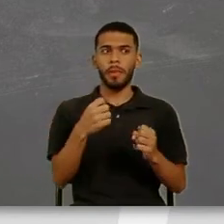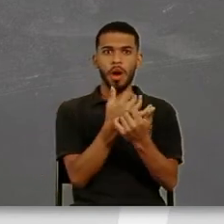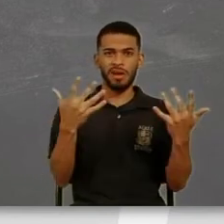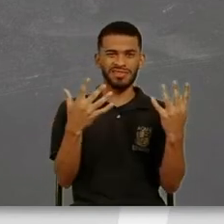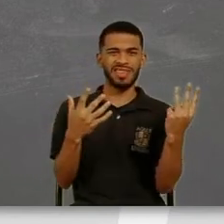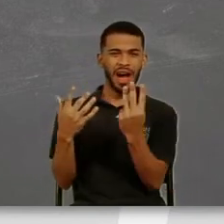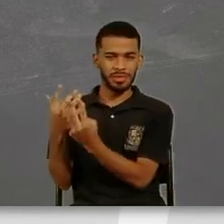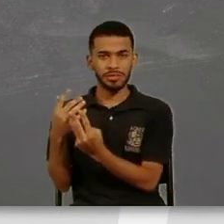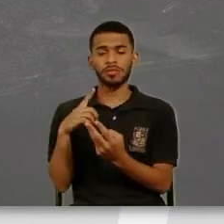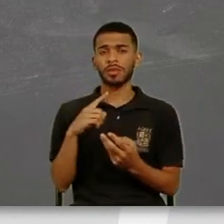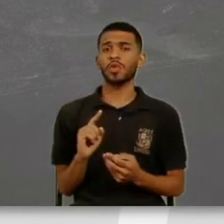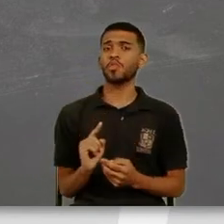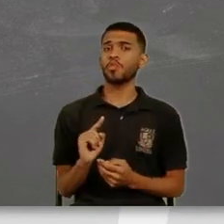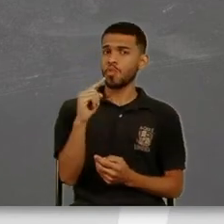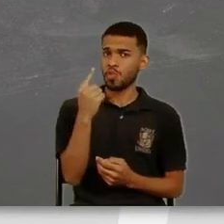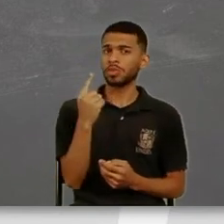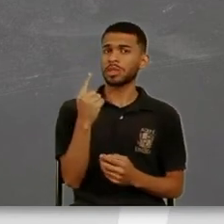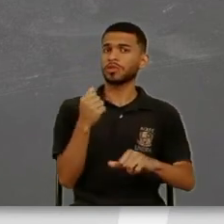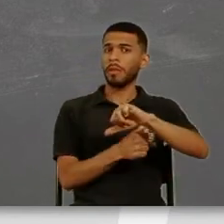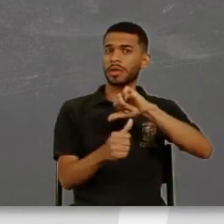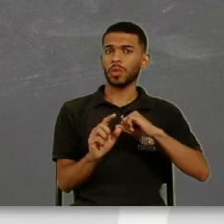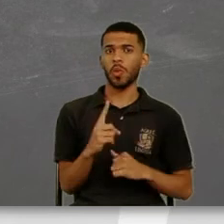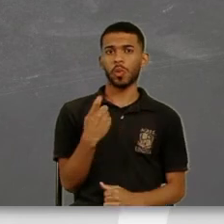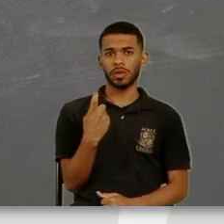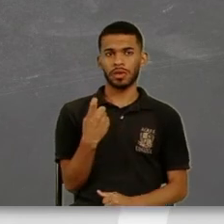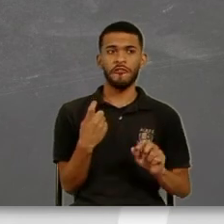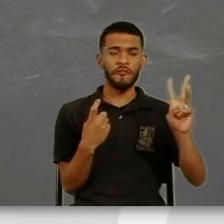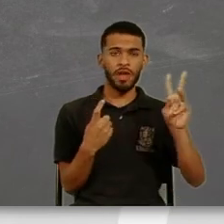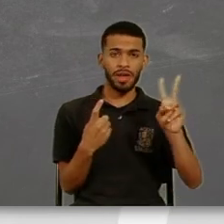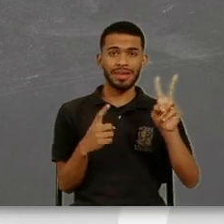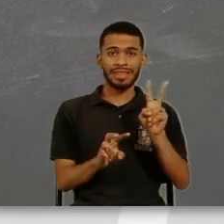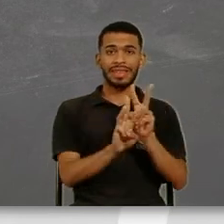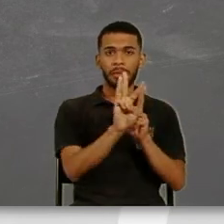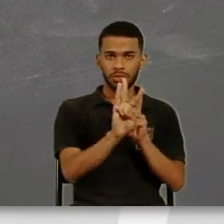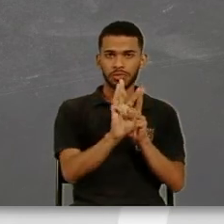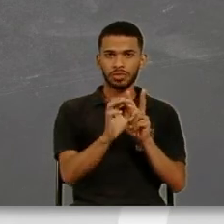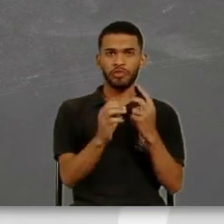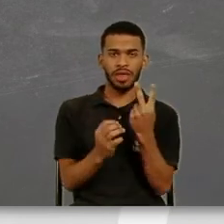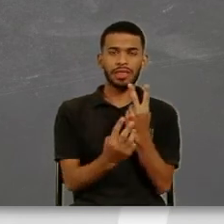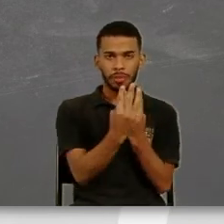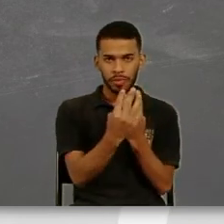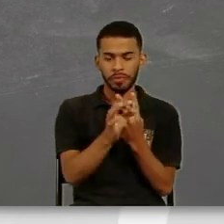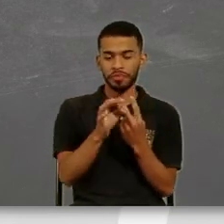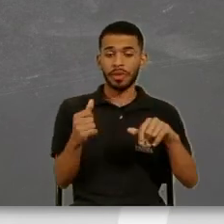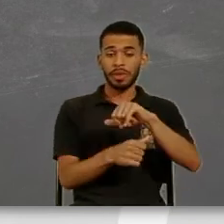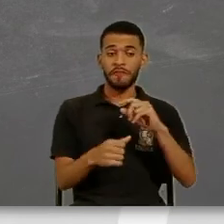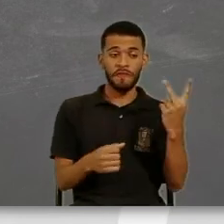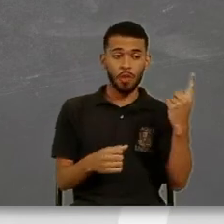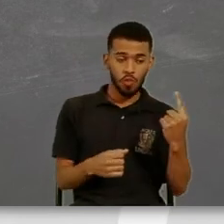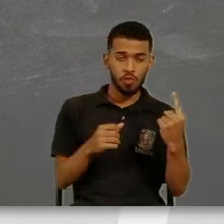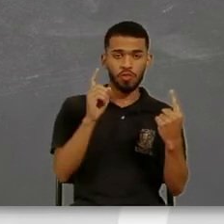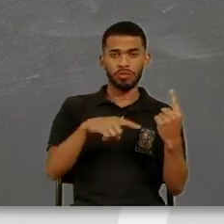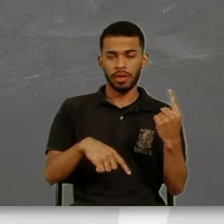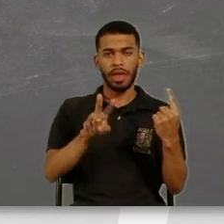existe uma única transformação de V em W, em que a transformação de V1 vai ser igual a